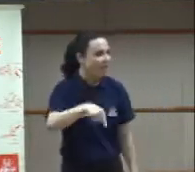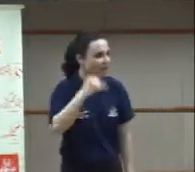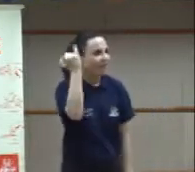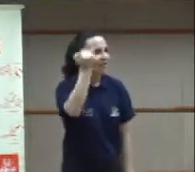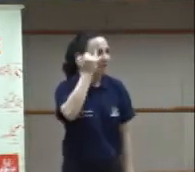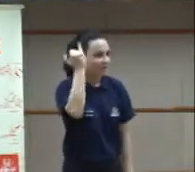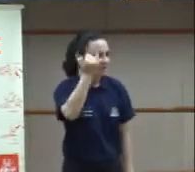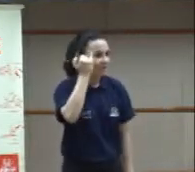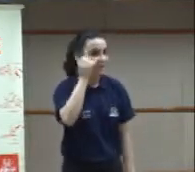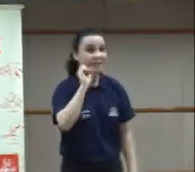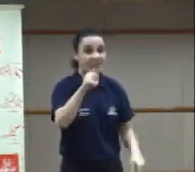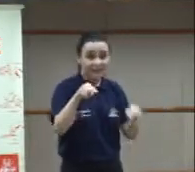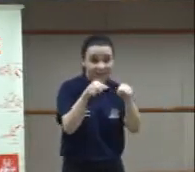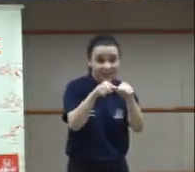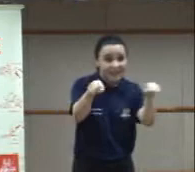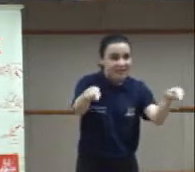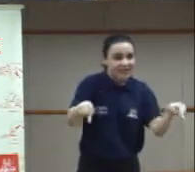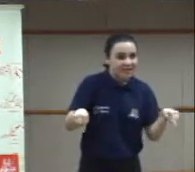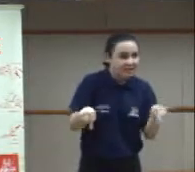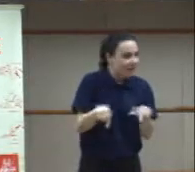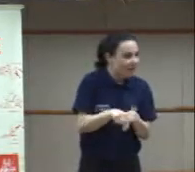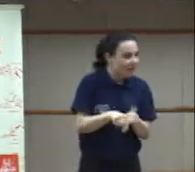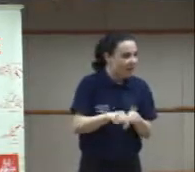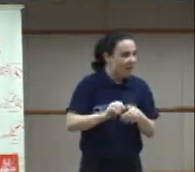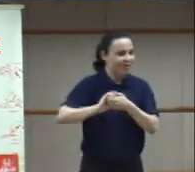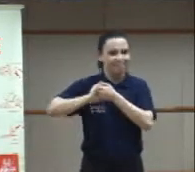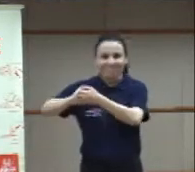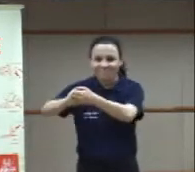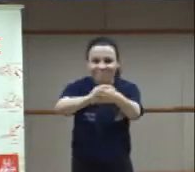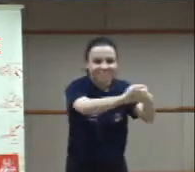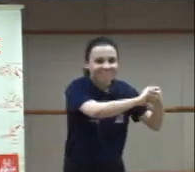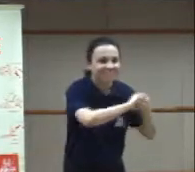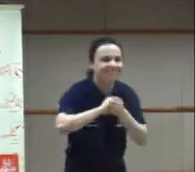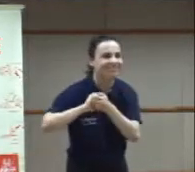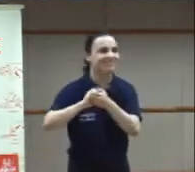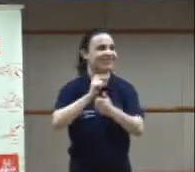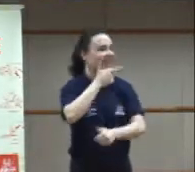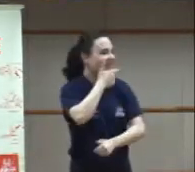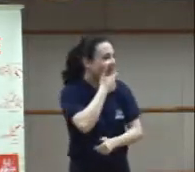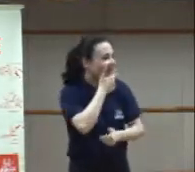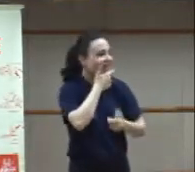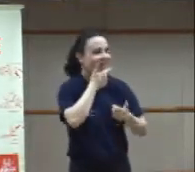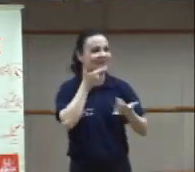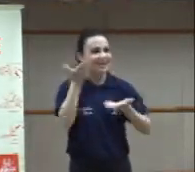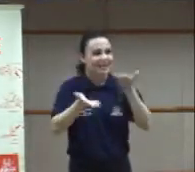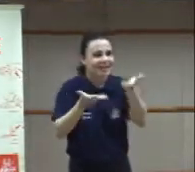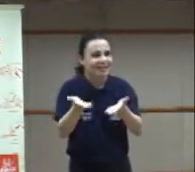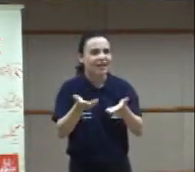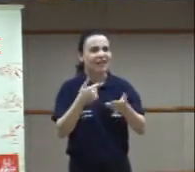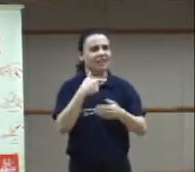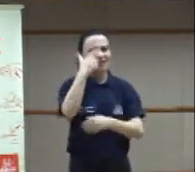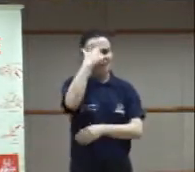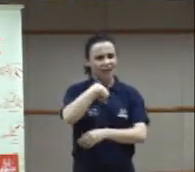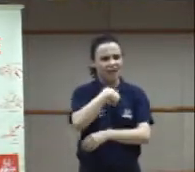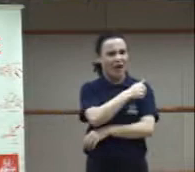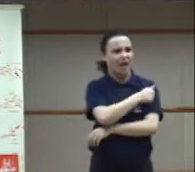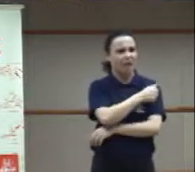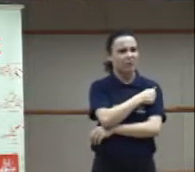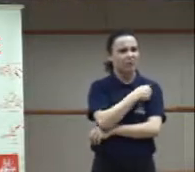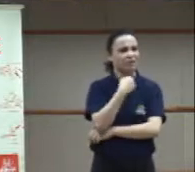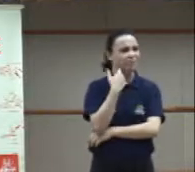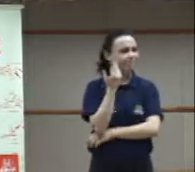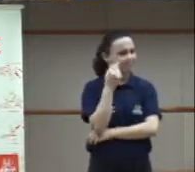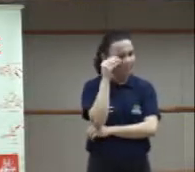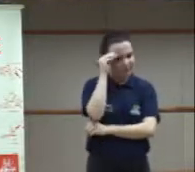né? Se nós não nos sentirmos bem recebidos dentro de uma sala de aula, isso vai implicar na